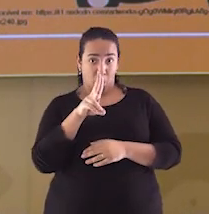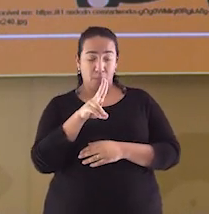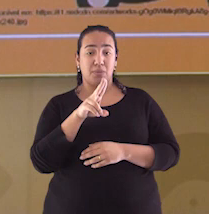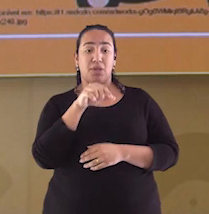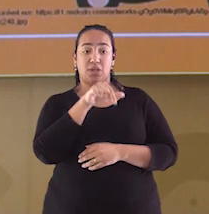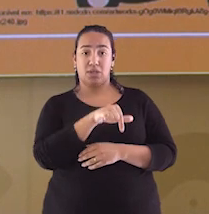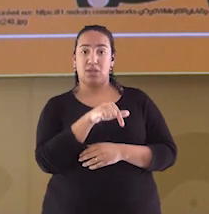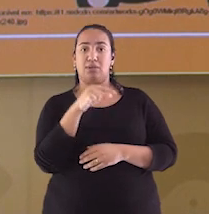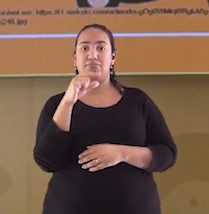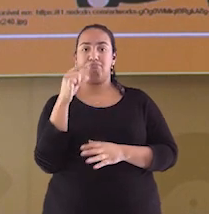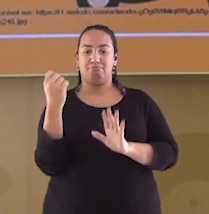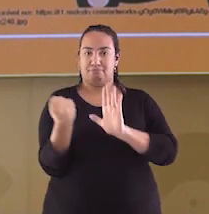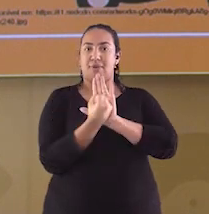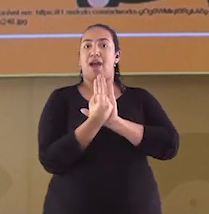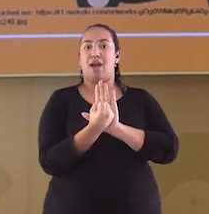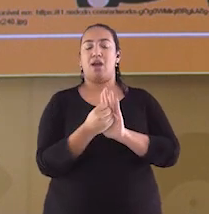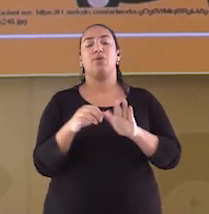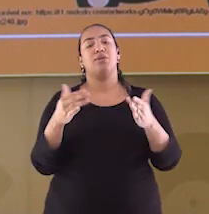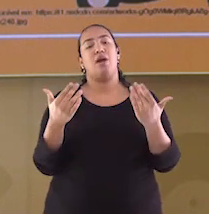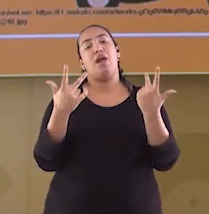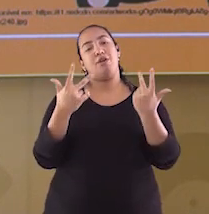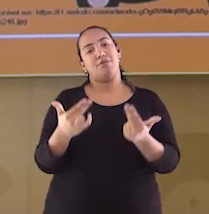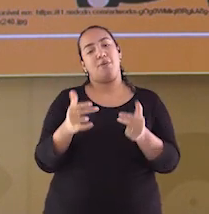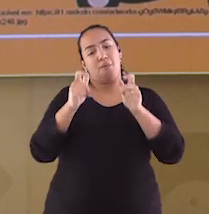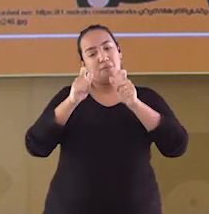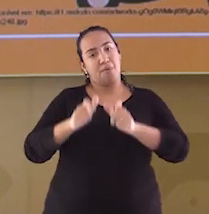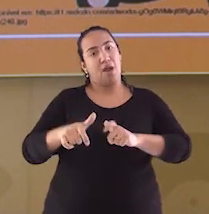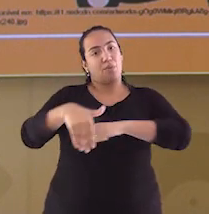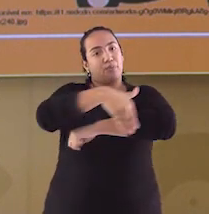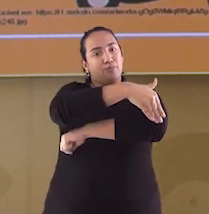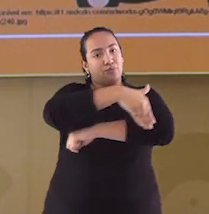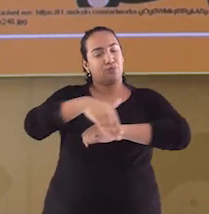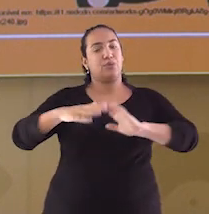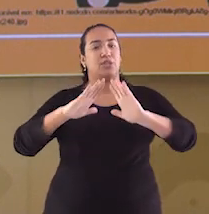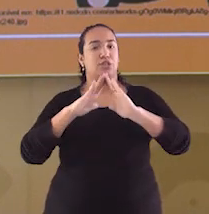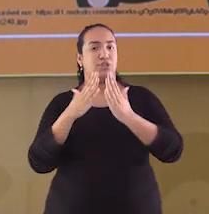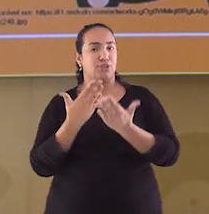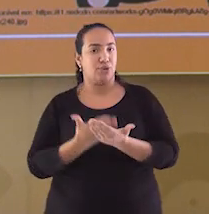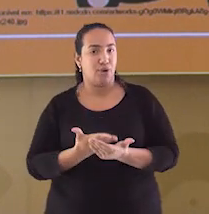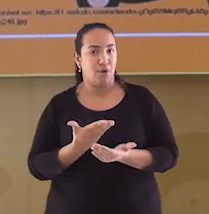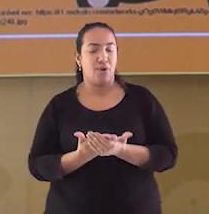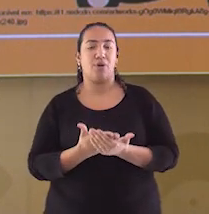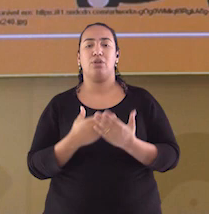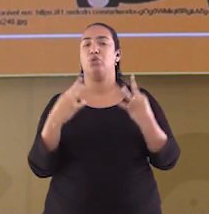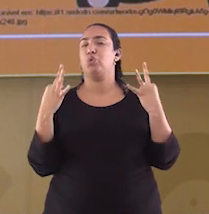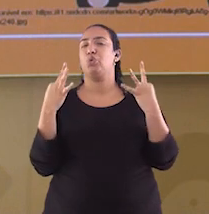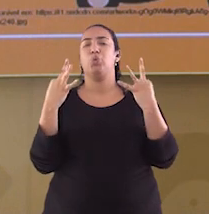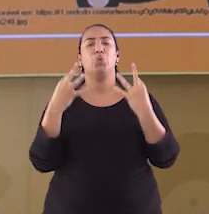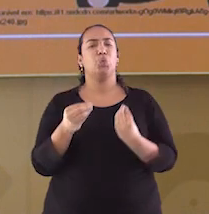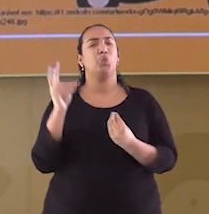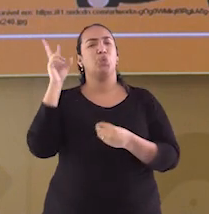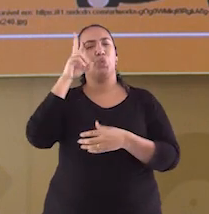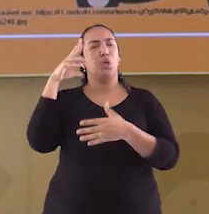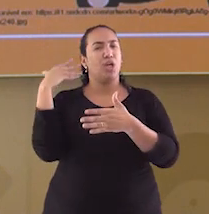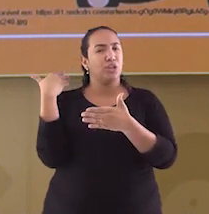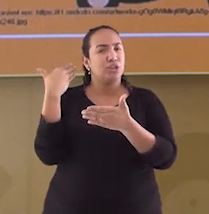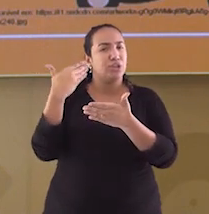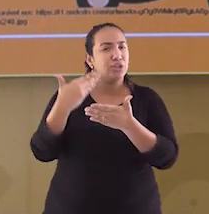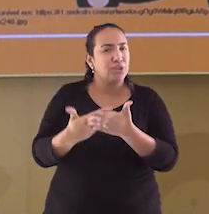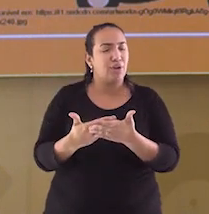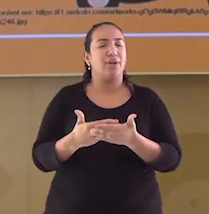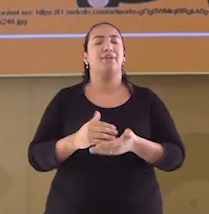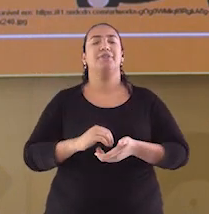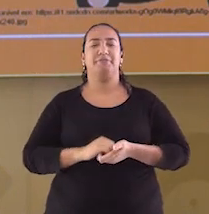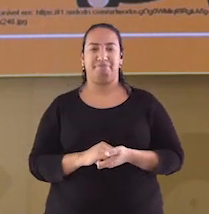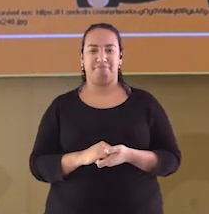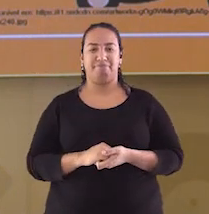o mesmo ocorre com bairros, ruas, escolas. Tudo tem uma história interessante para a